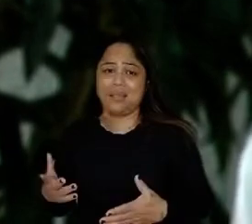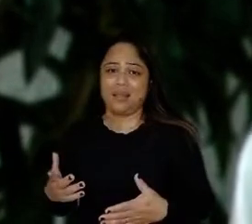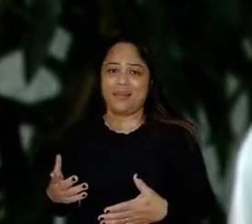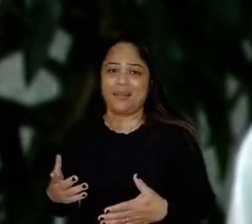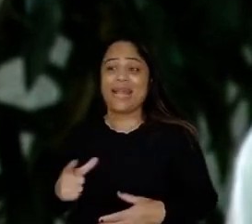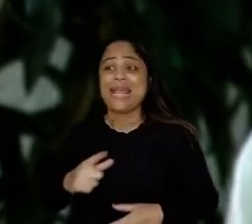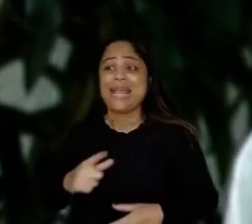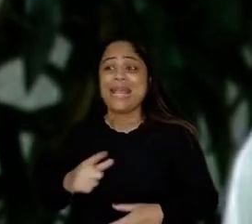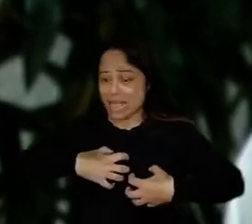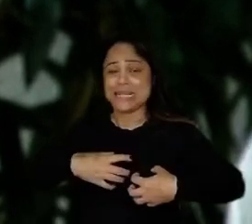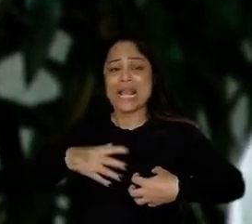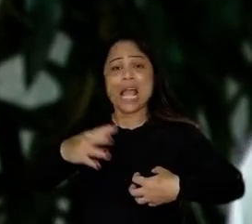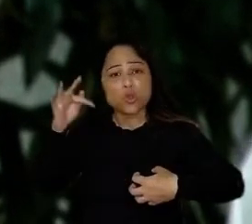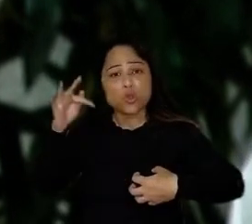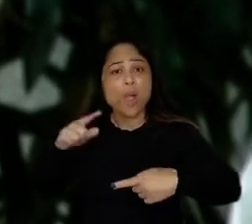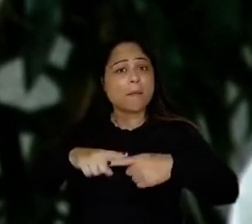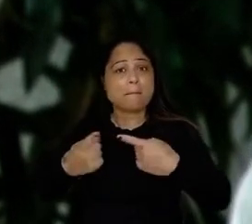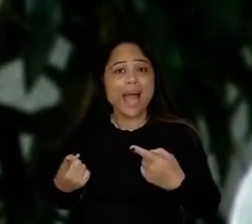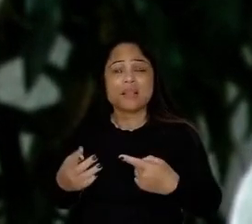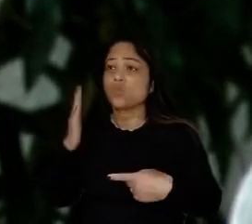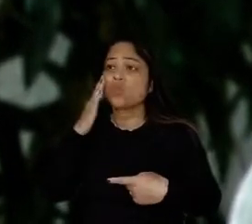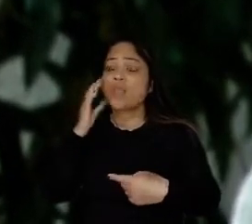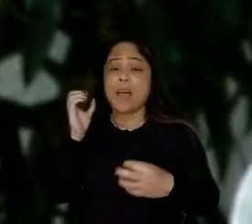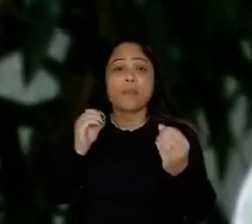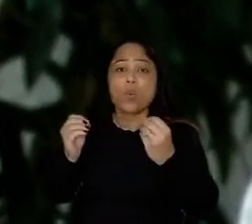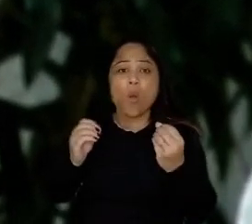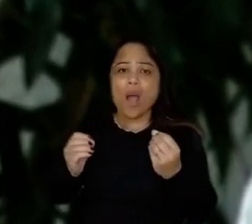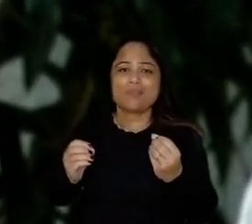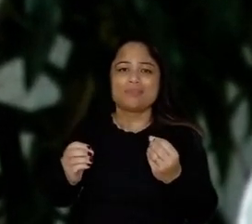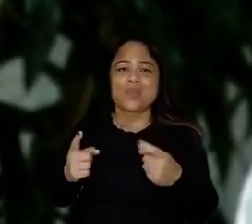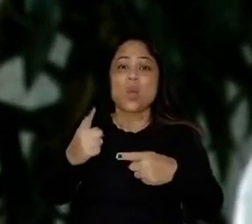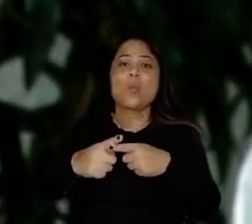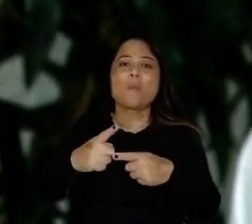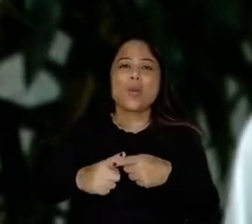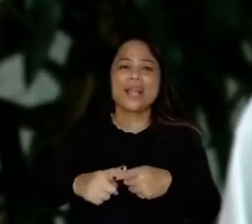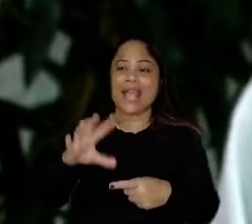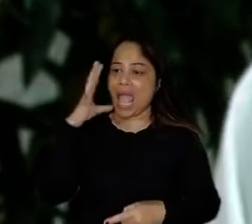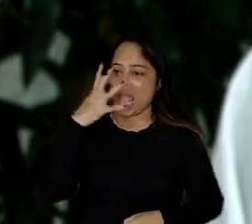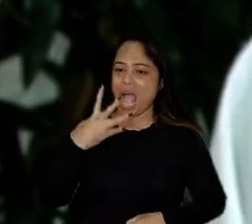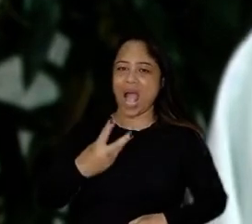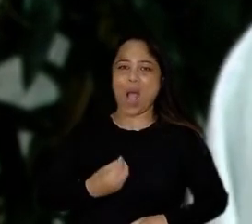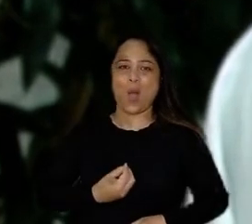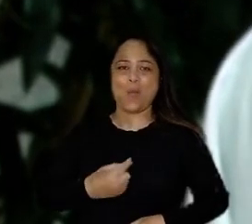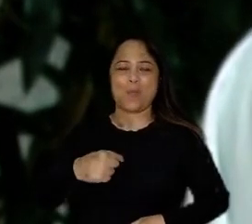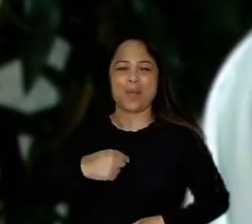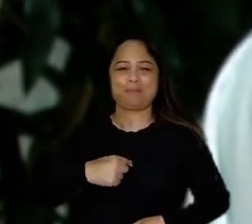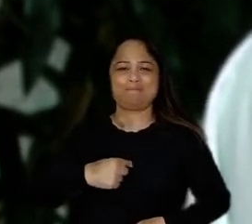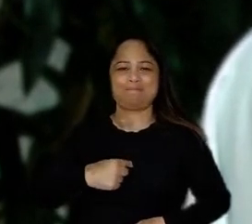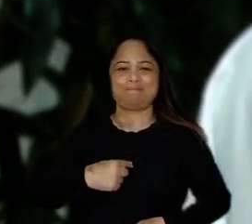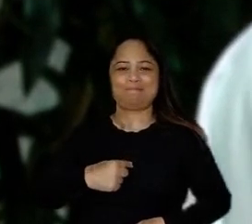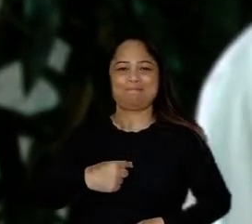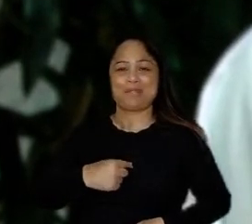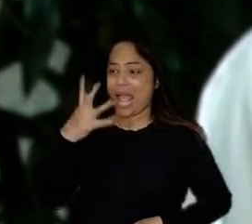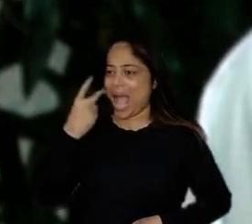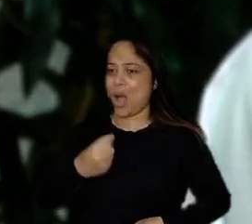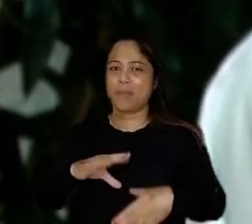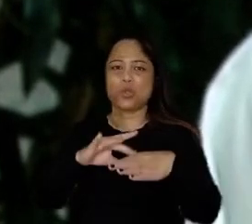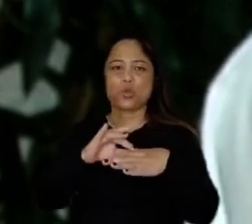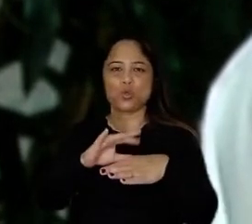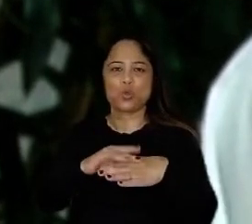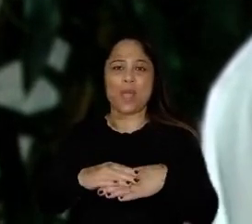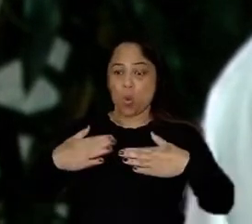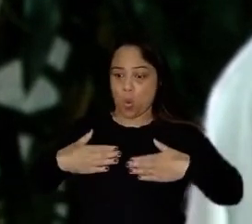está aí. Mas é uma dor emocional, é uma dor espiritual, é uma dor invisível, que o seu